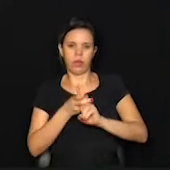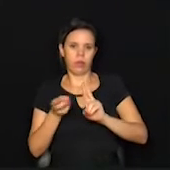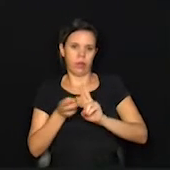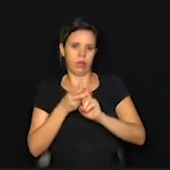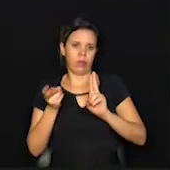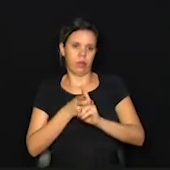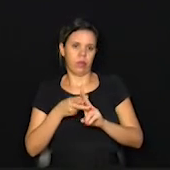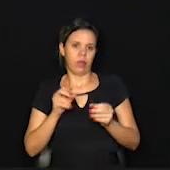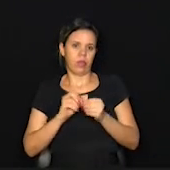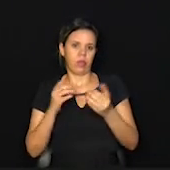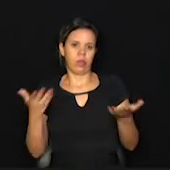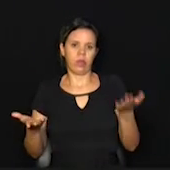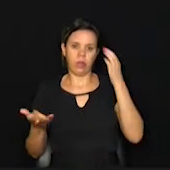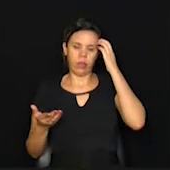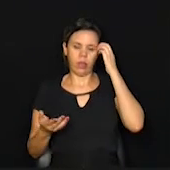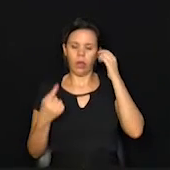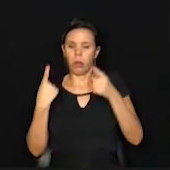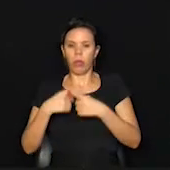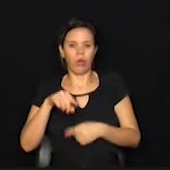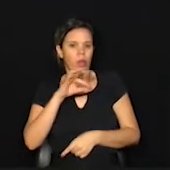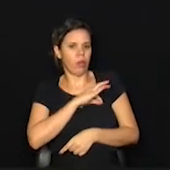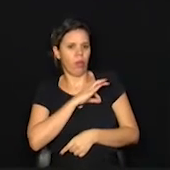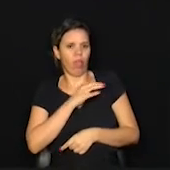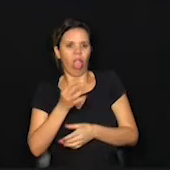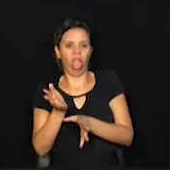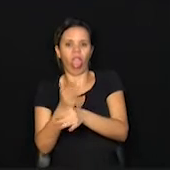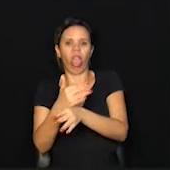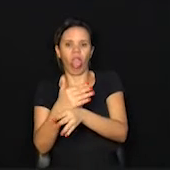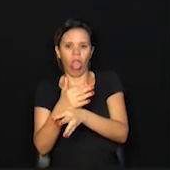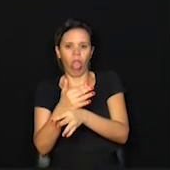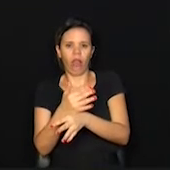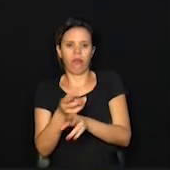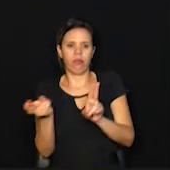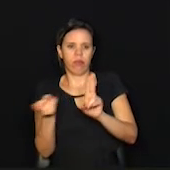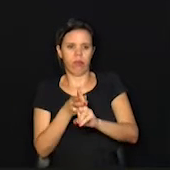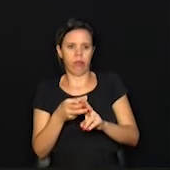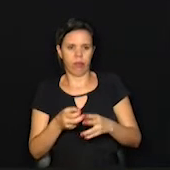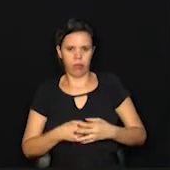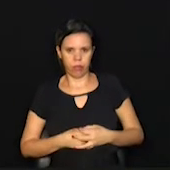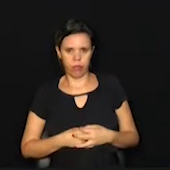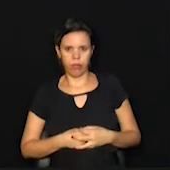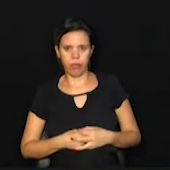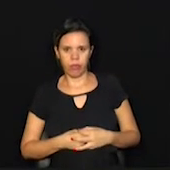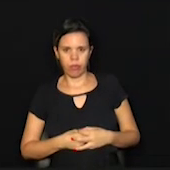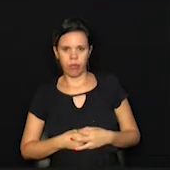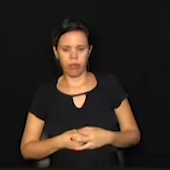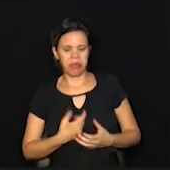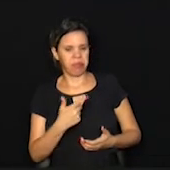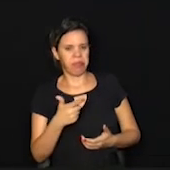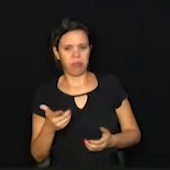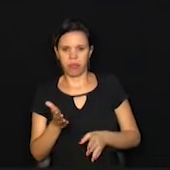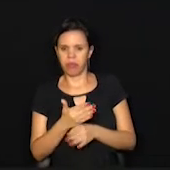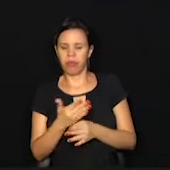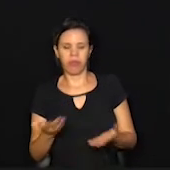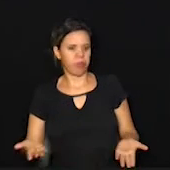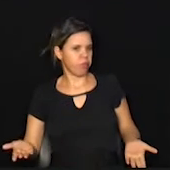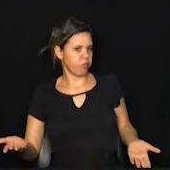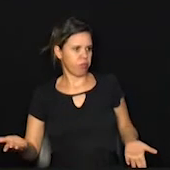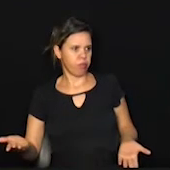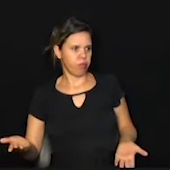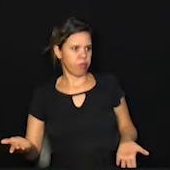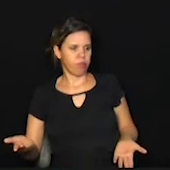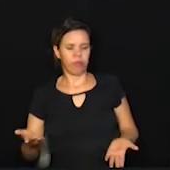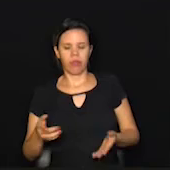que faz isso e porque com os militares os caras desorganizar o único de saúde diz organizar o comando